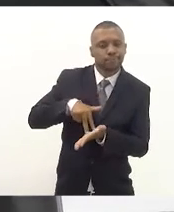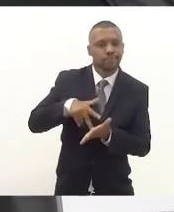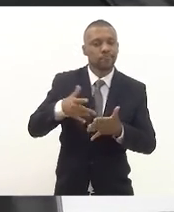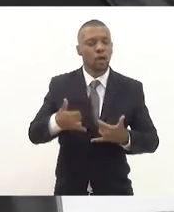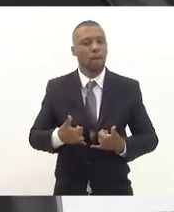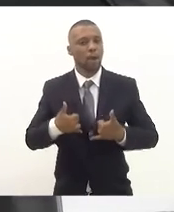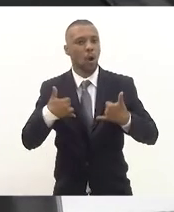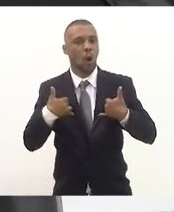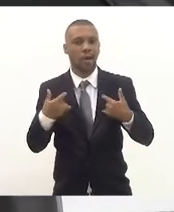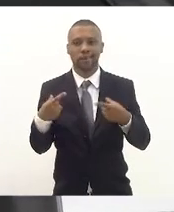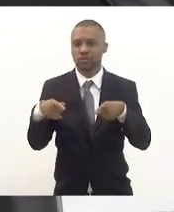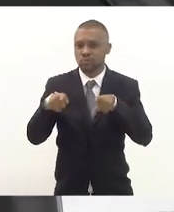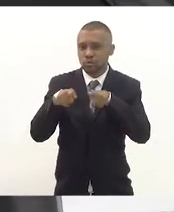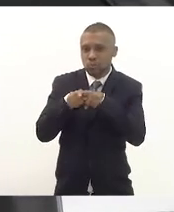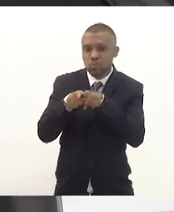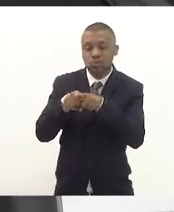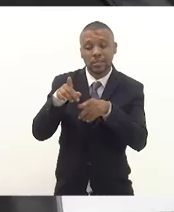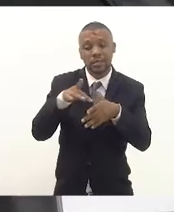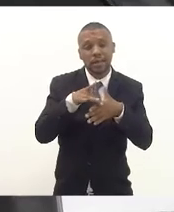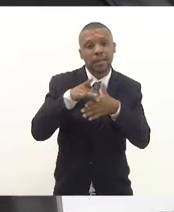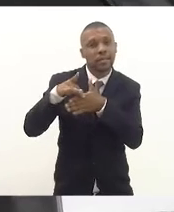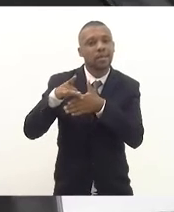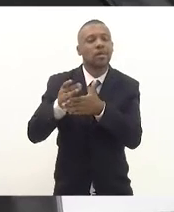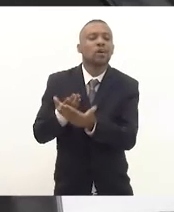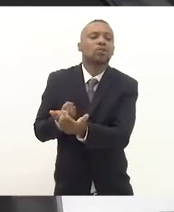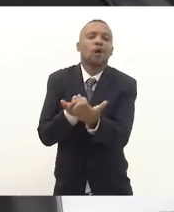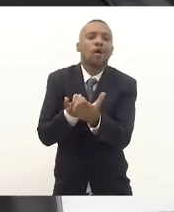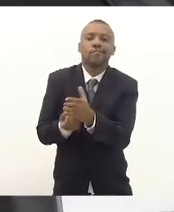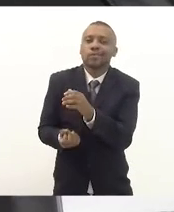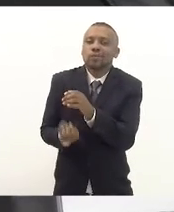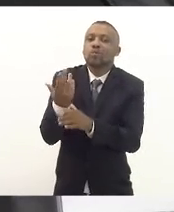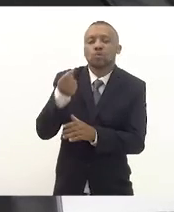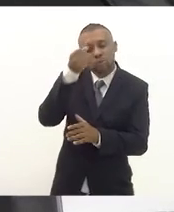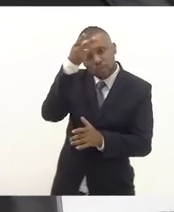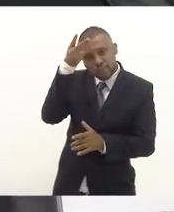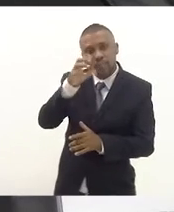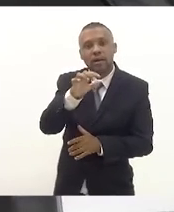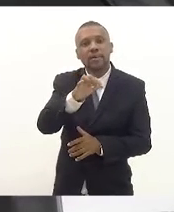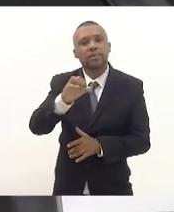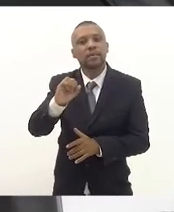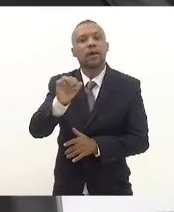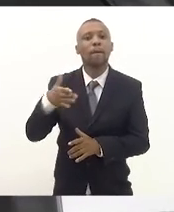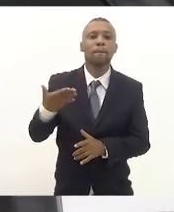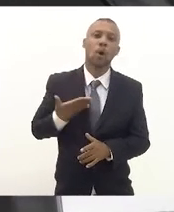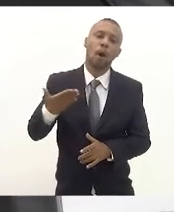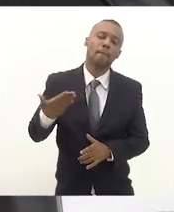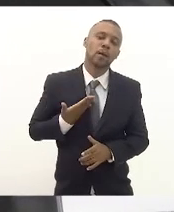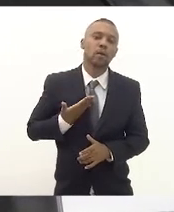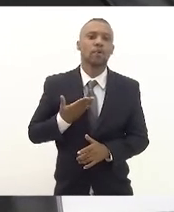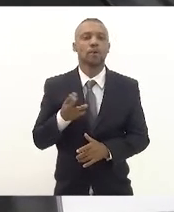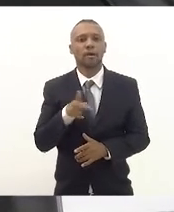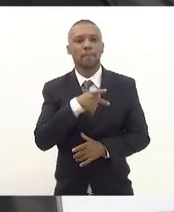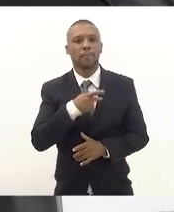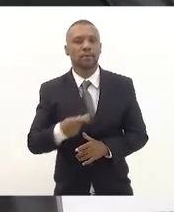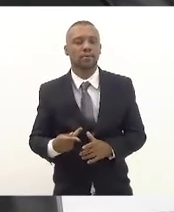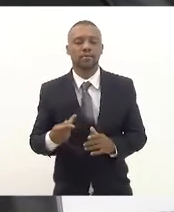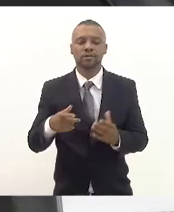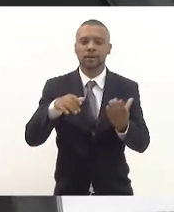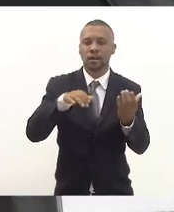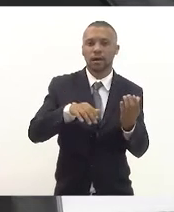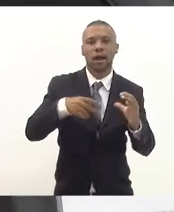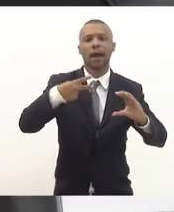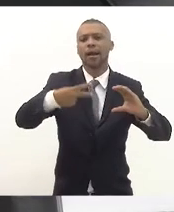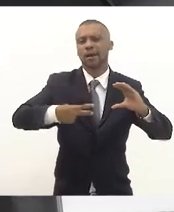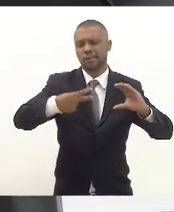lado dessa liderança jovem que surgiu em Duque de Caxias meu amigo presidente da Câmara Municipal